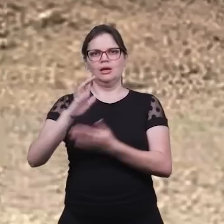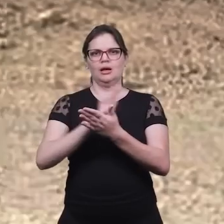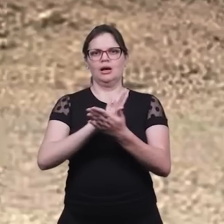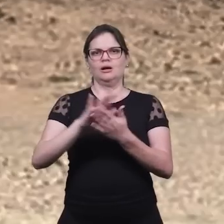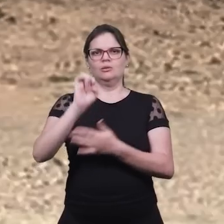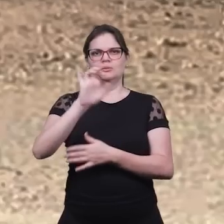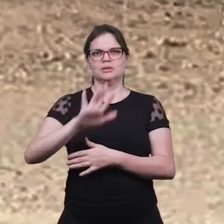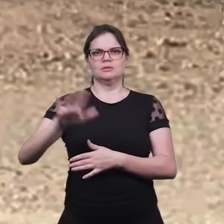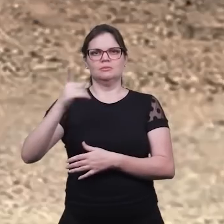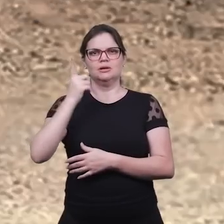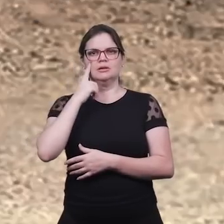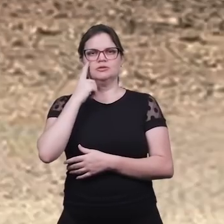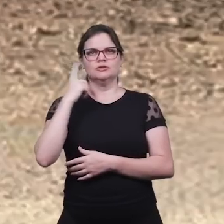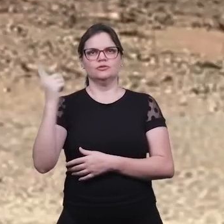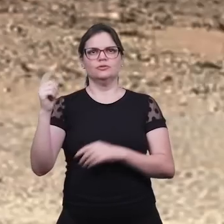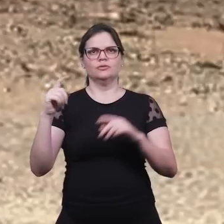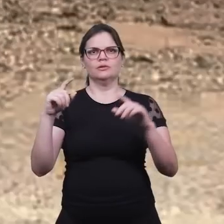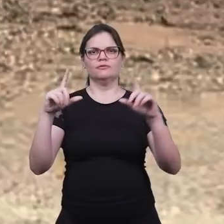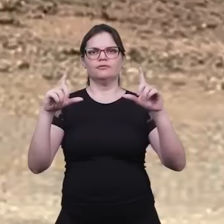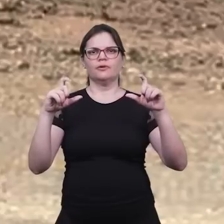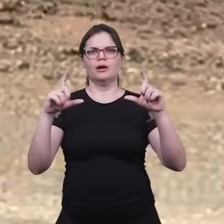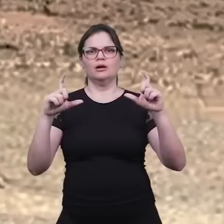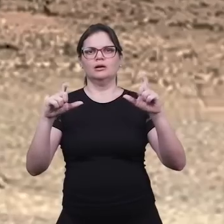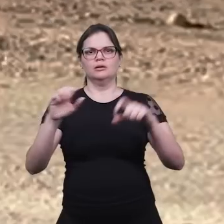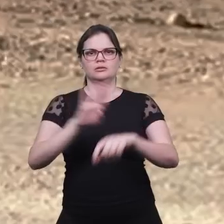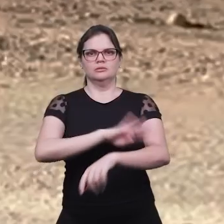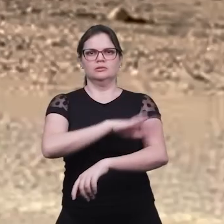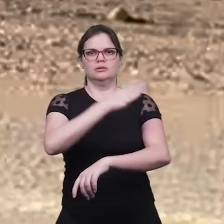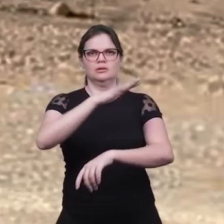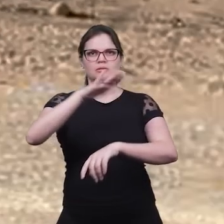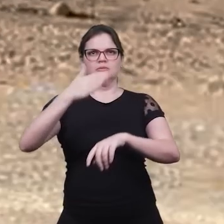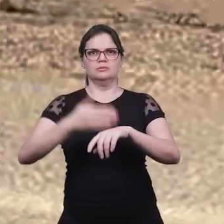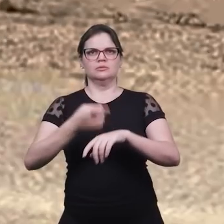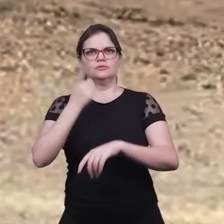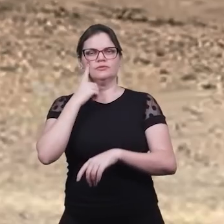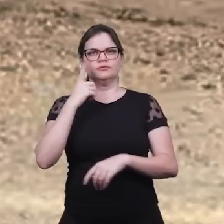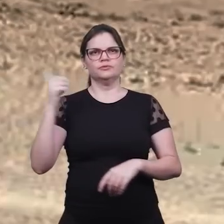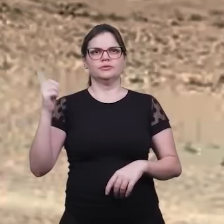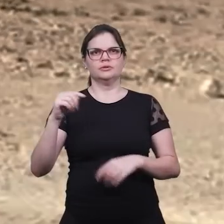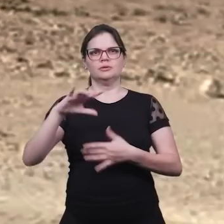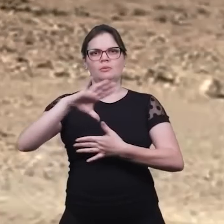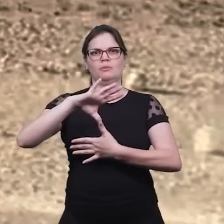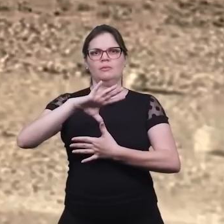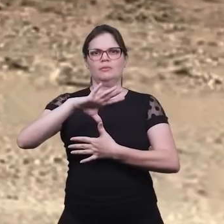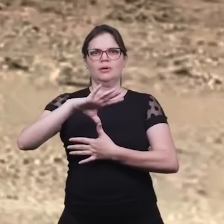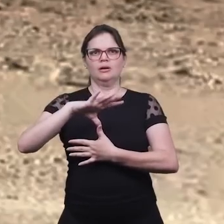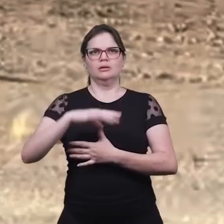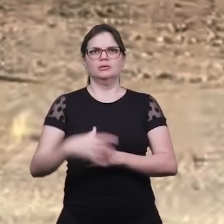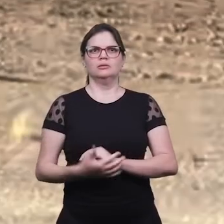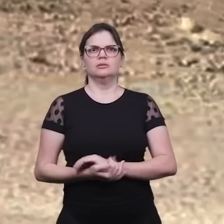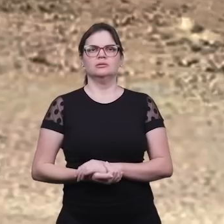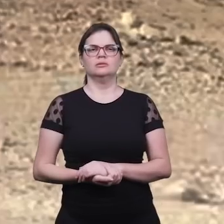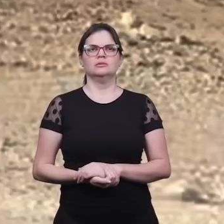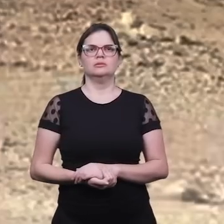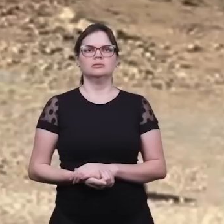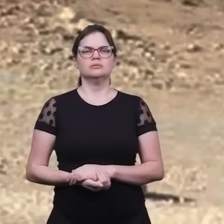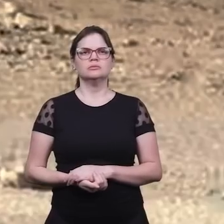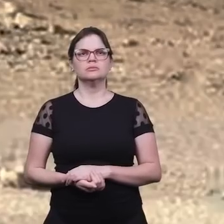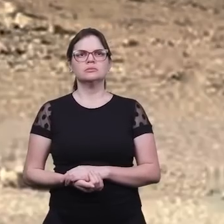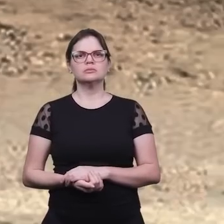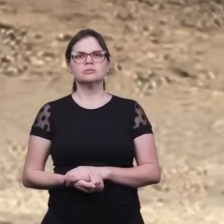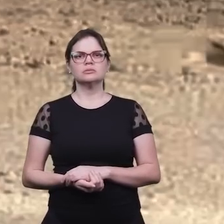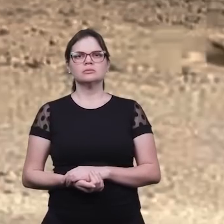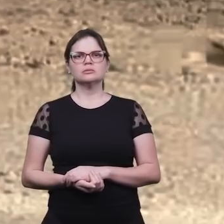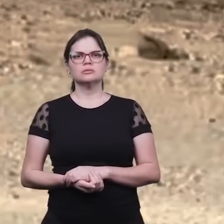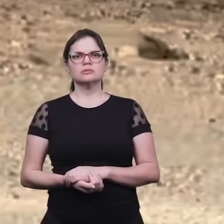chegam na estrada real, que até tem algumas imagens. Podemos colocar aquela foto das montanhas lá da